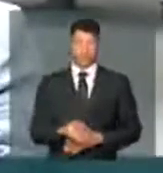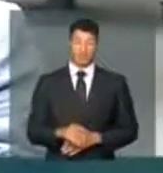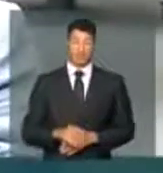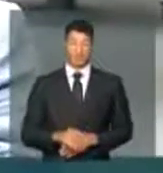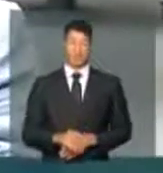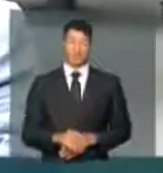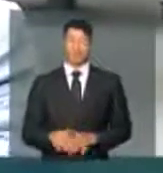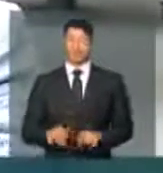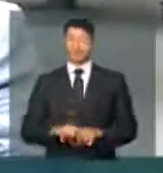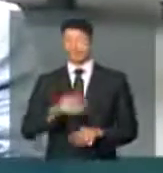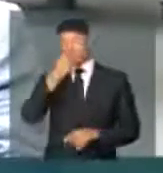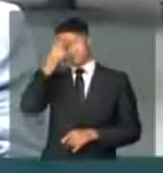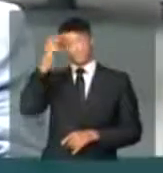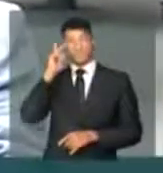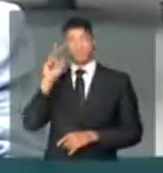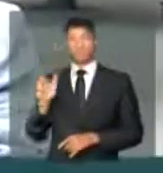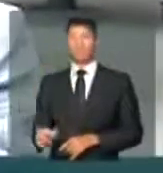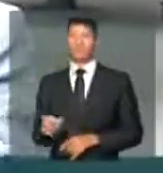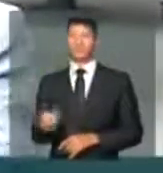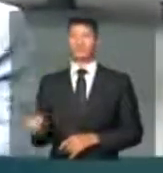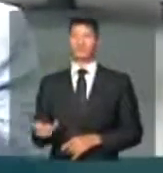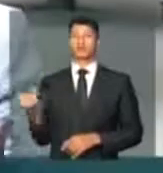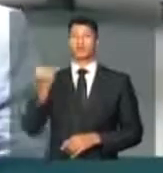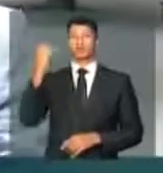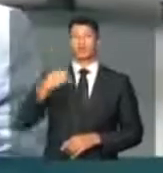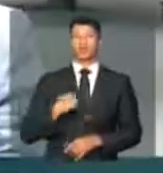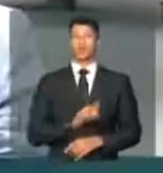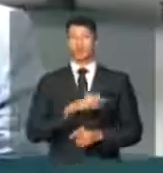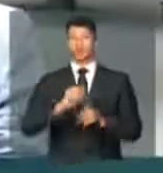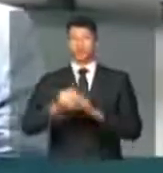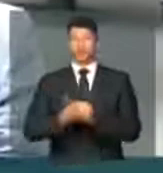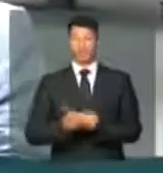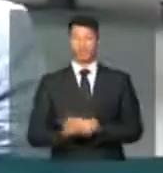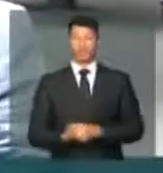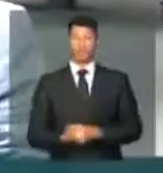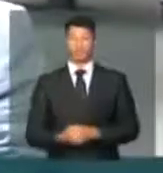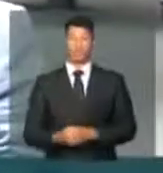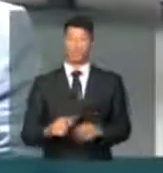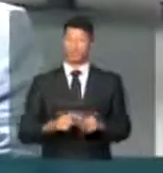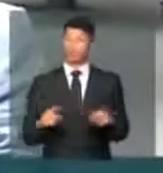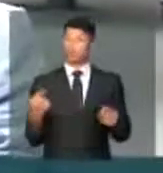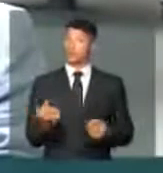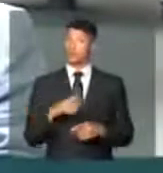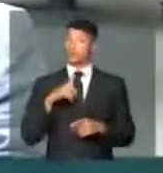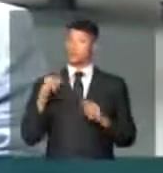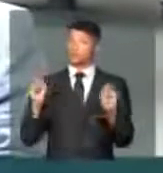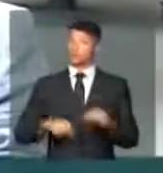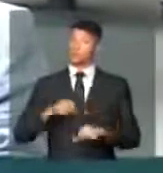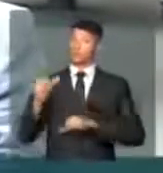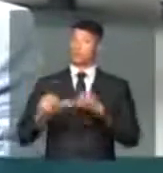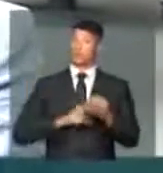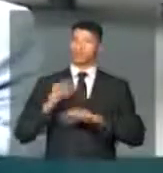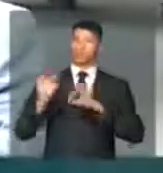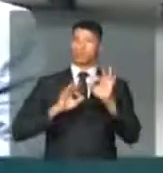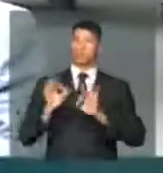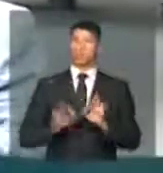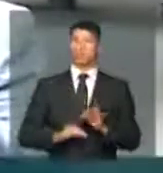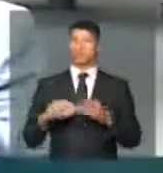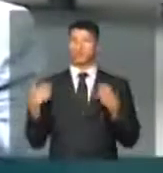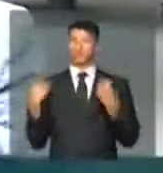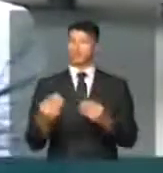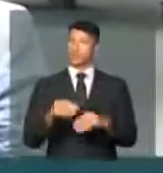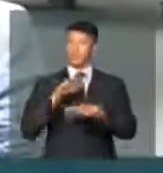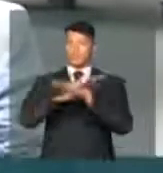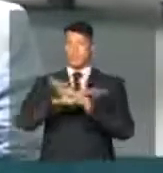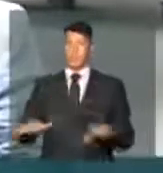ser uma pessoa importante na nossa sociedade. Nós temos que encontrar mecanismos para dar um